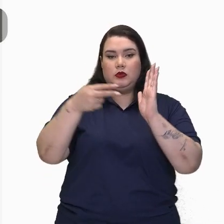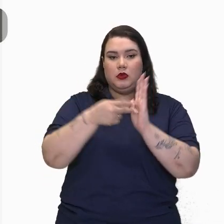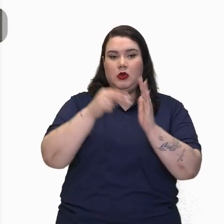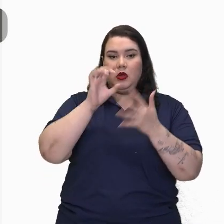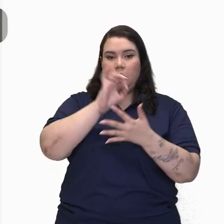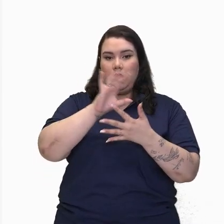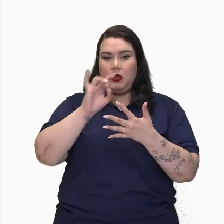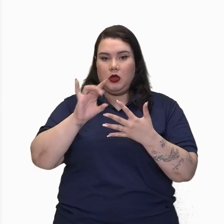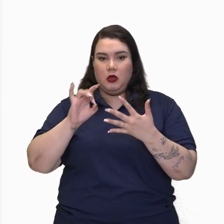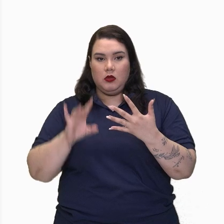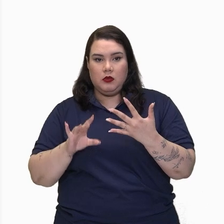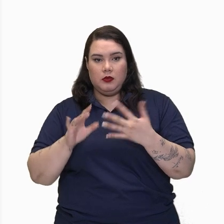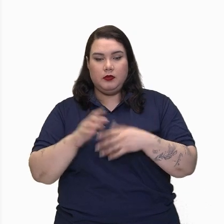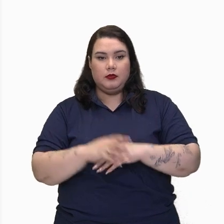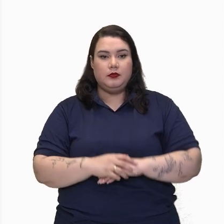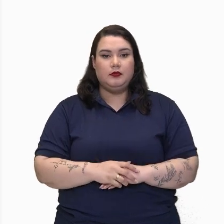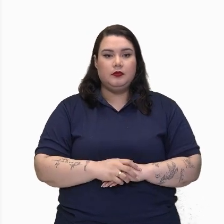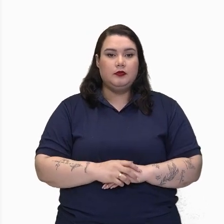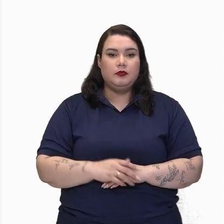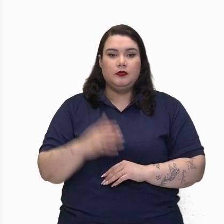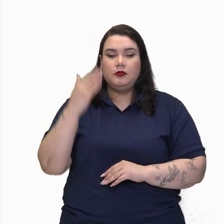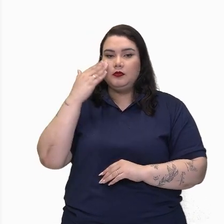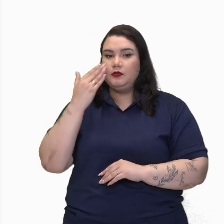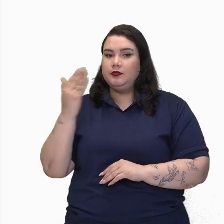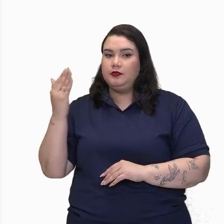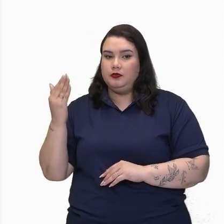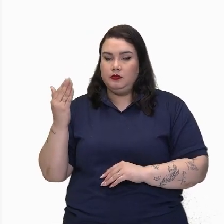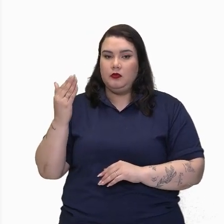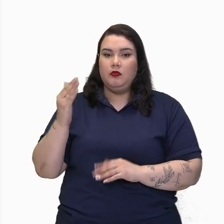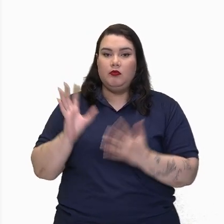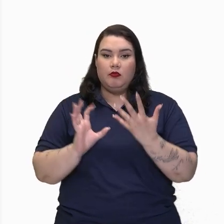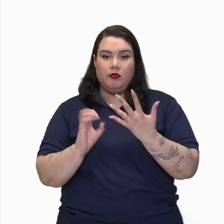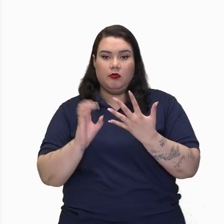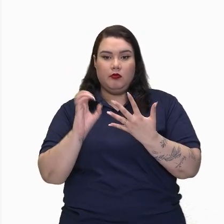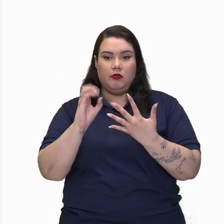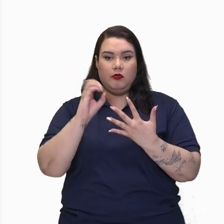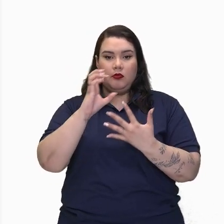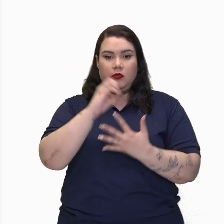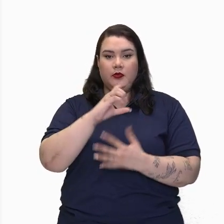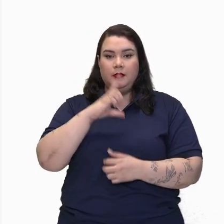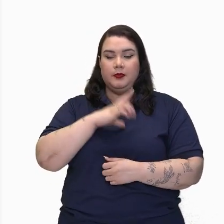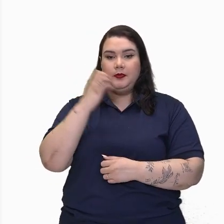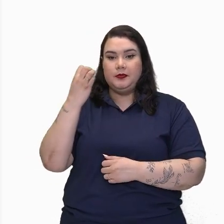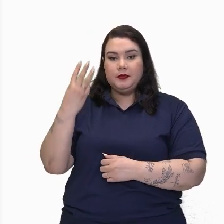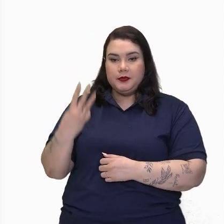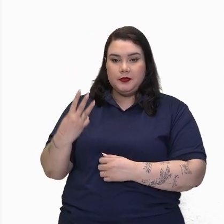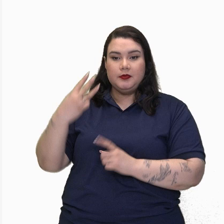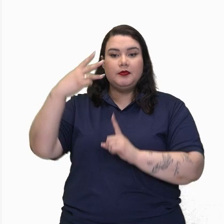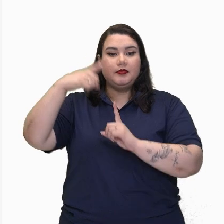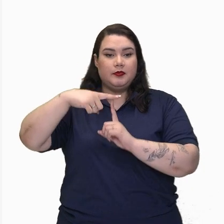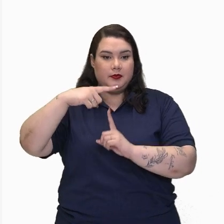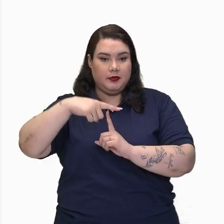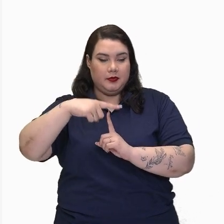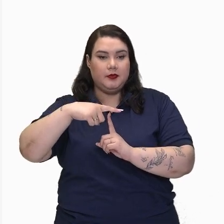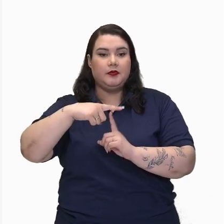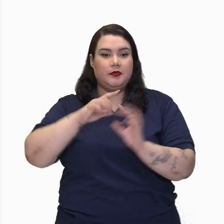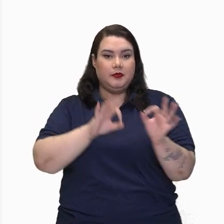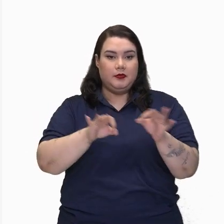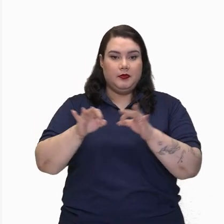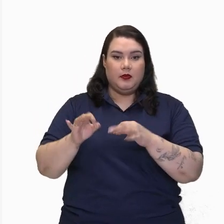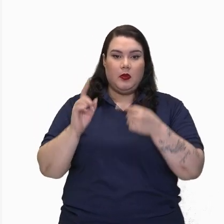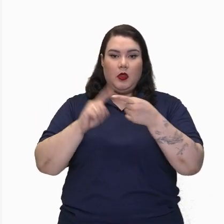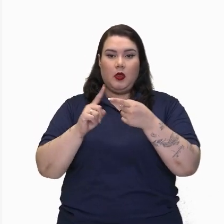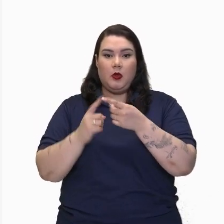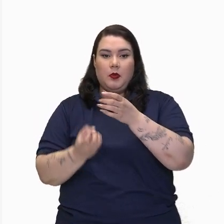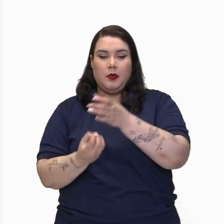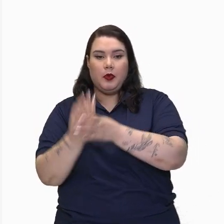um. Olha só. As cadeias alimentares são compostas por 3 níveis, como a gente já observou.